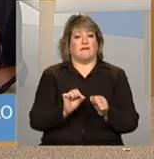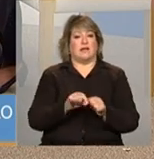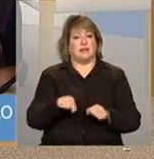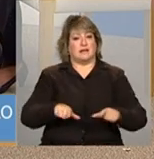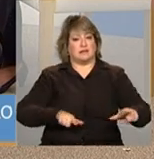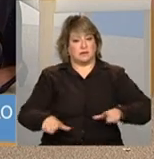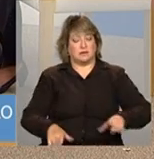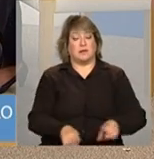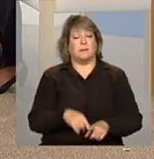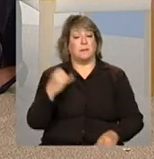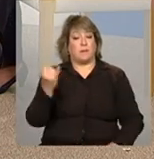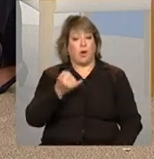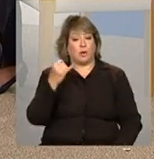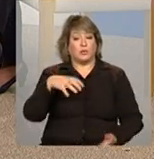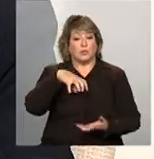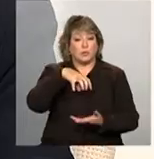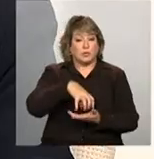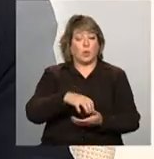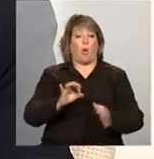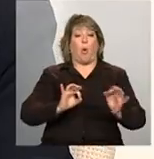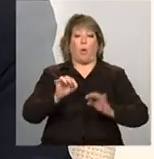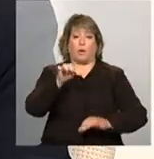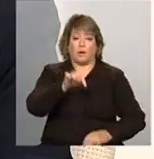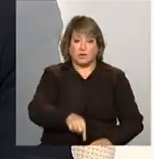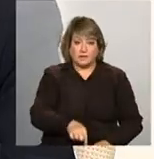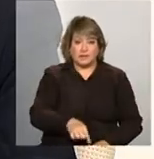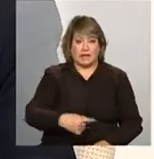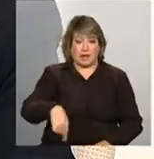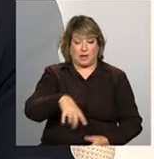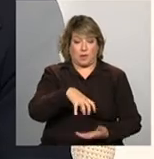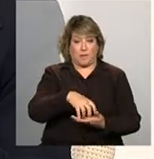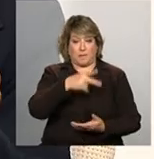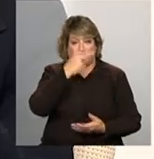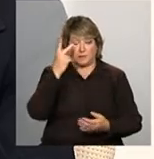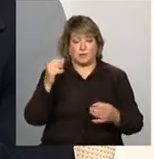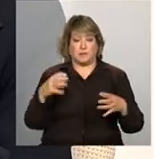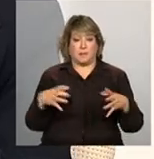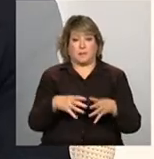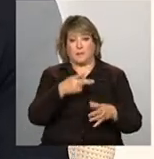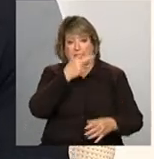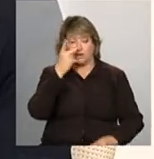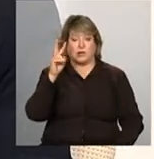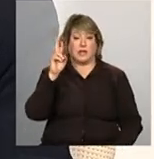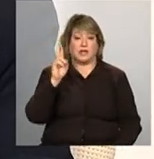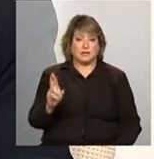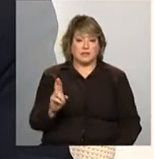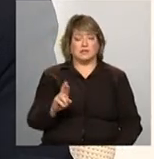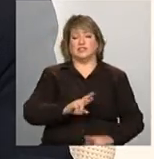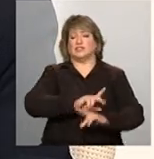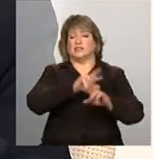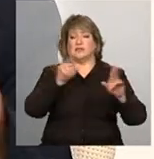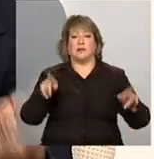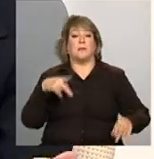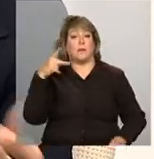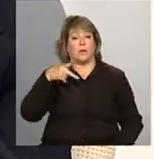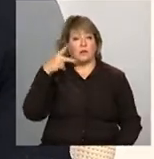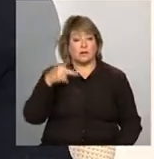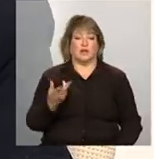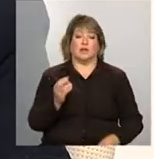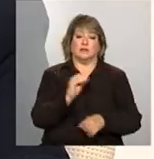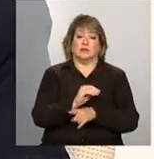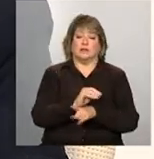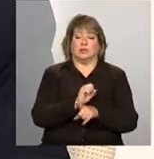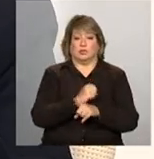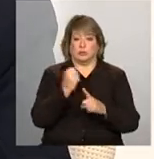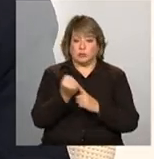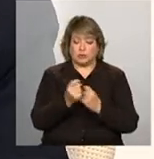que tenha uma equipe coordenadora, e essa equipe coordenadora seja formada por representantes das diversas políticas de assistência